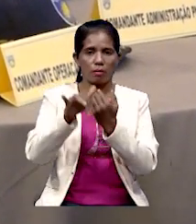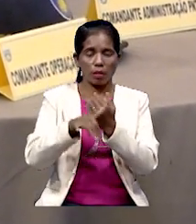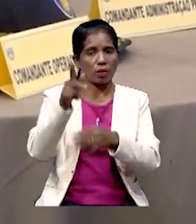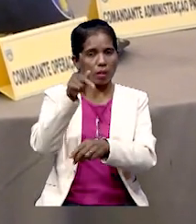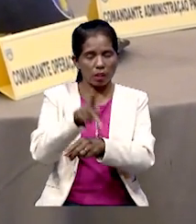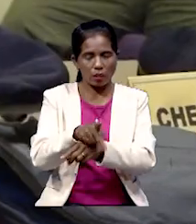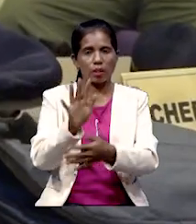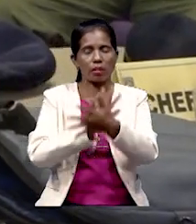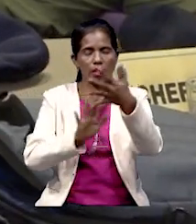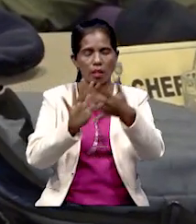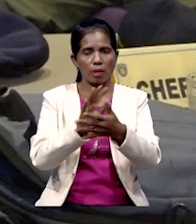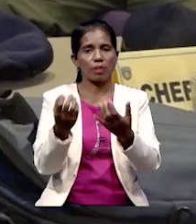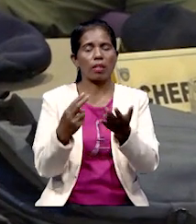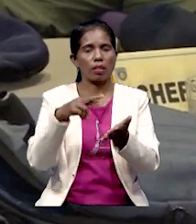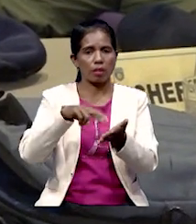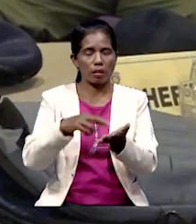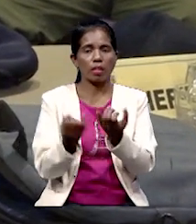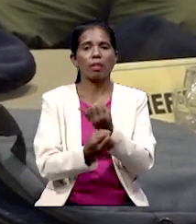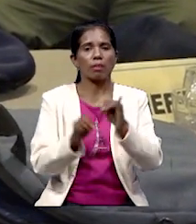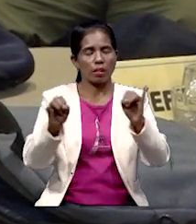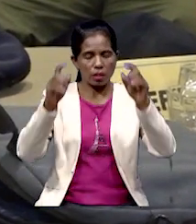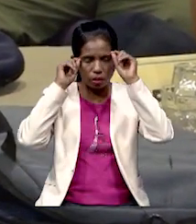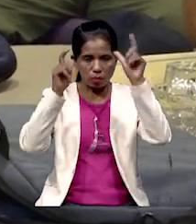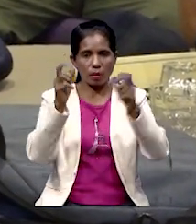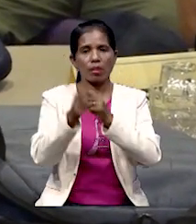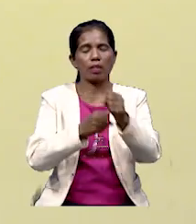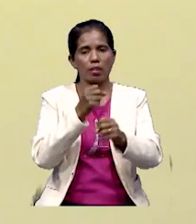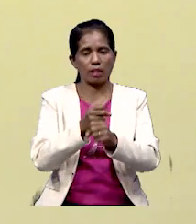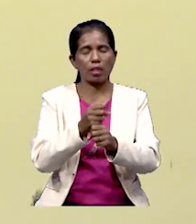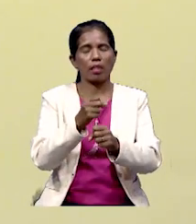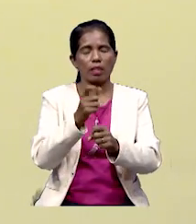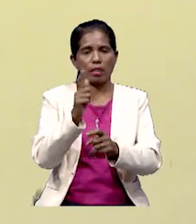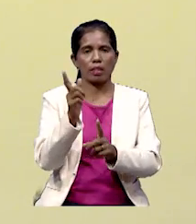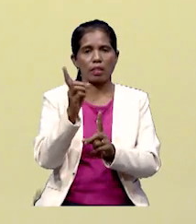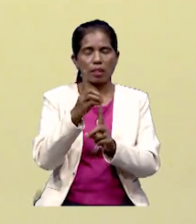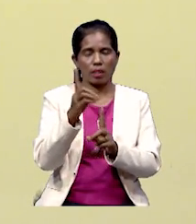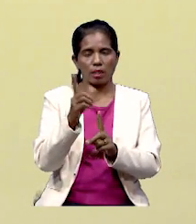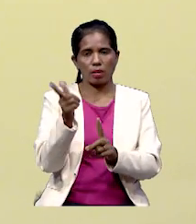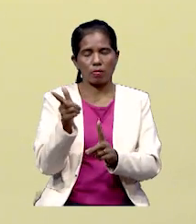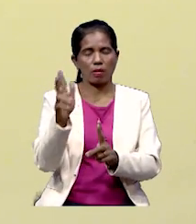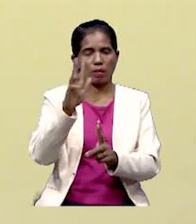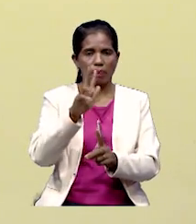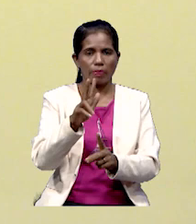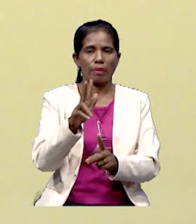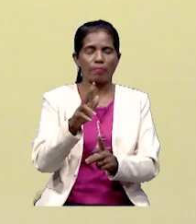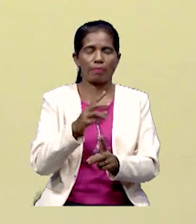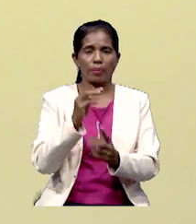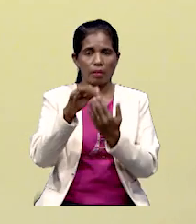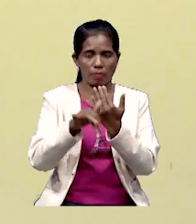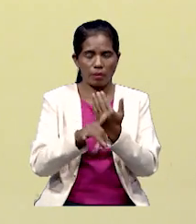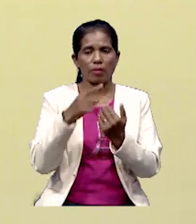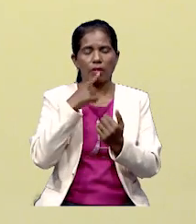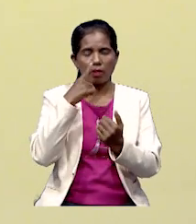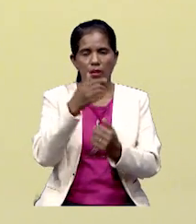Lorong Restauração Independência Timor 20 de Maio. Mas que halau ona encontro ba preparação, Comissário Faustino da Costa ateten, se